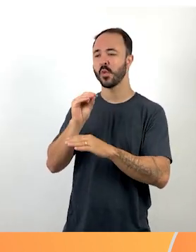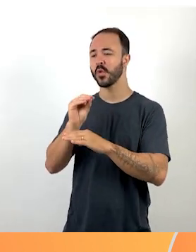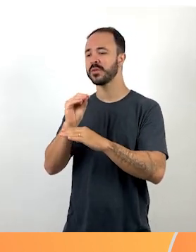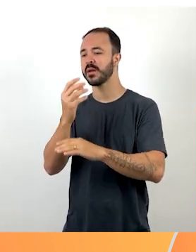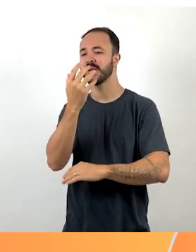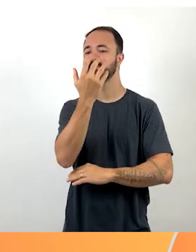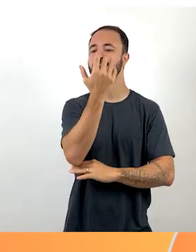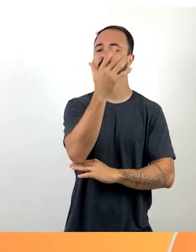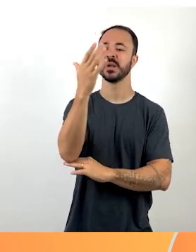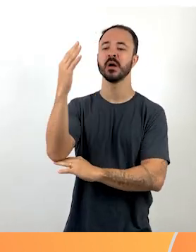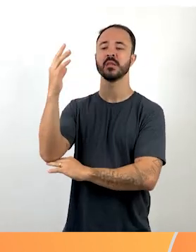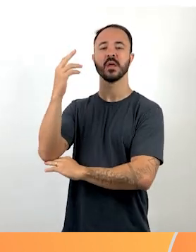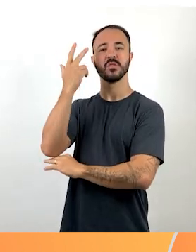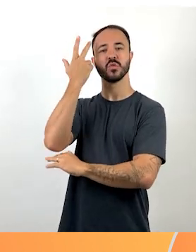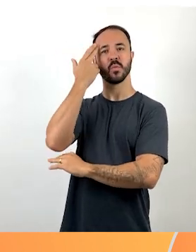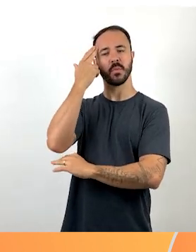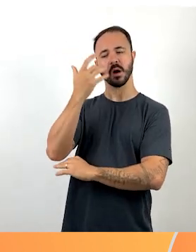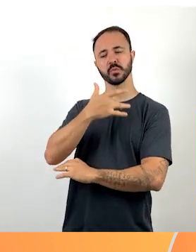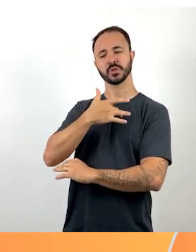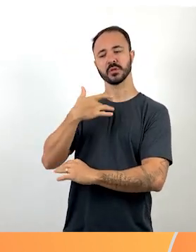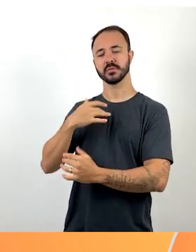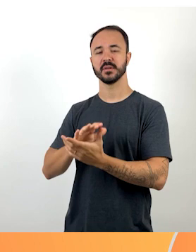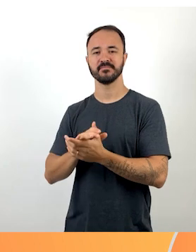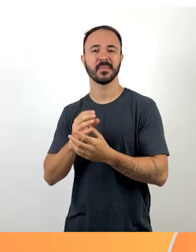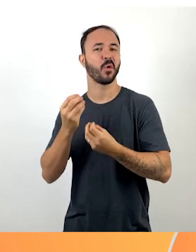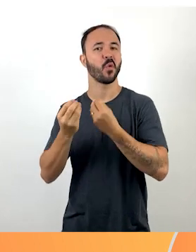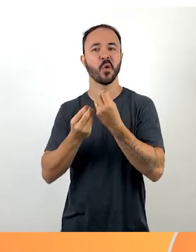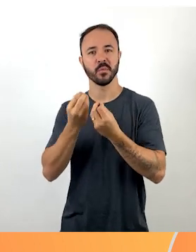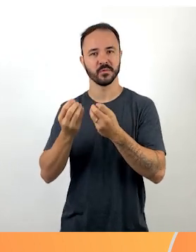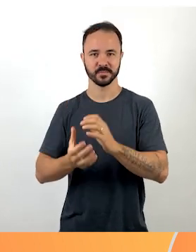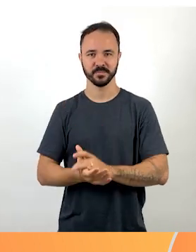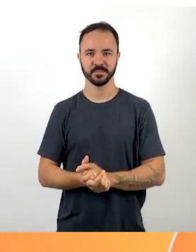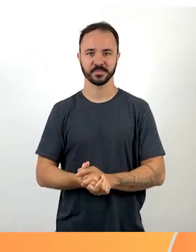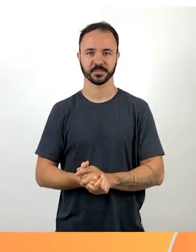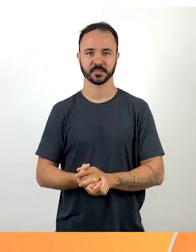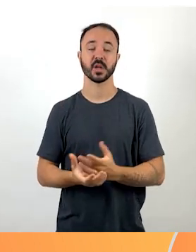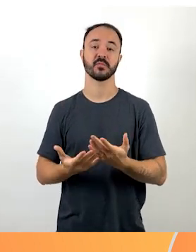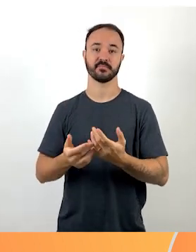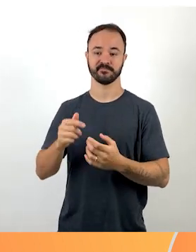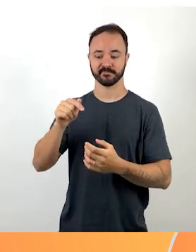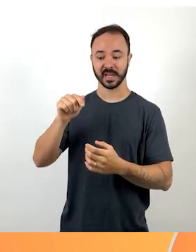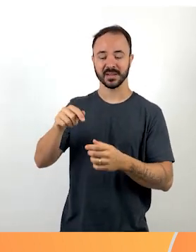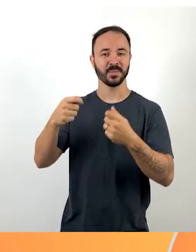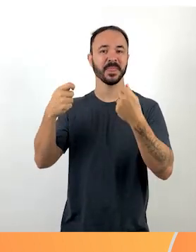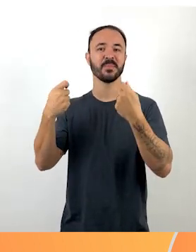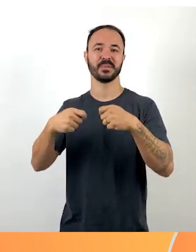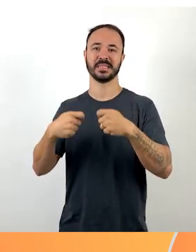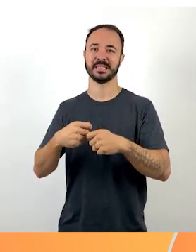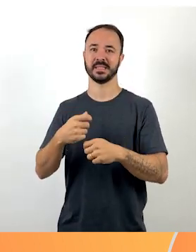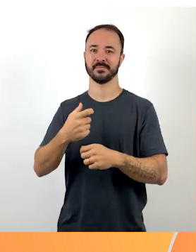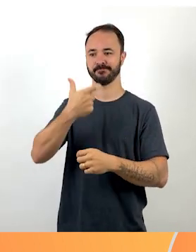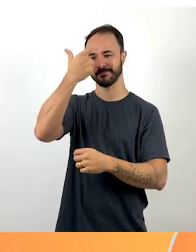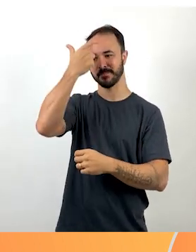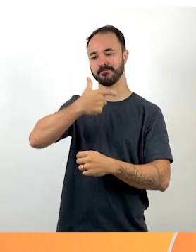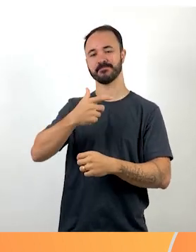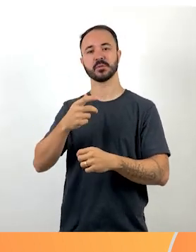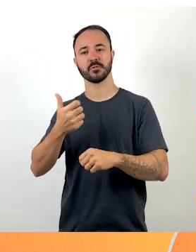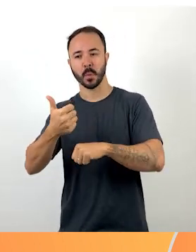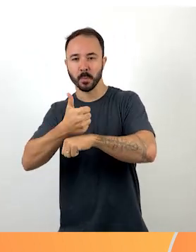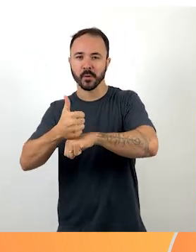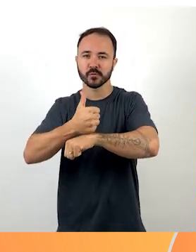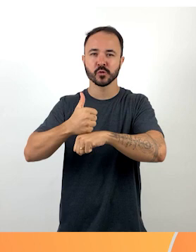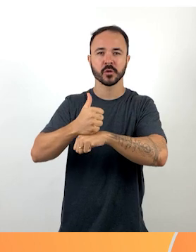produção, pois é um cultivo especializado. Consequentemente, você precisa de mão de obra especializada nesse